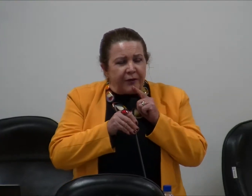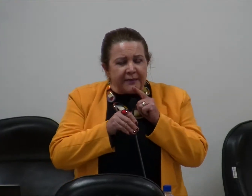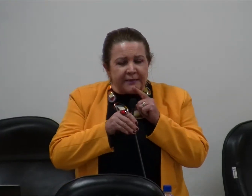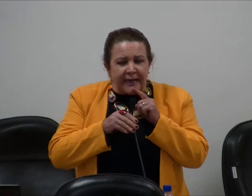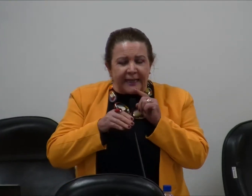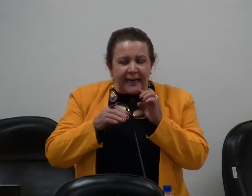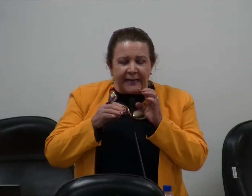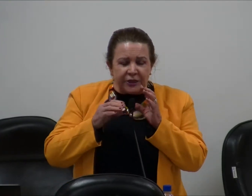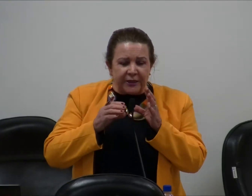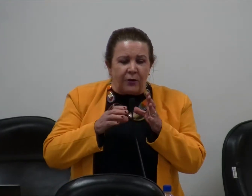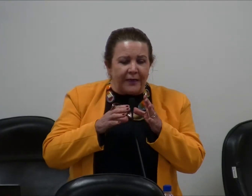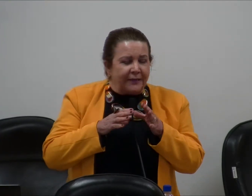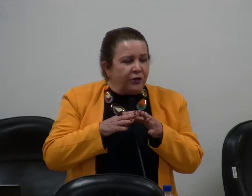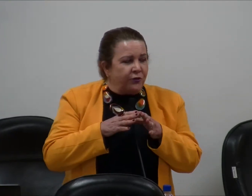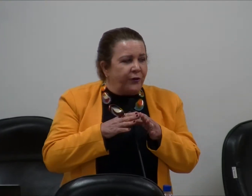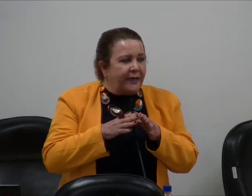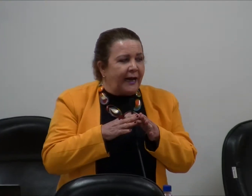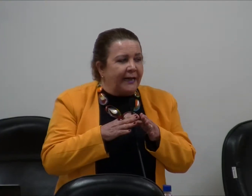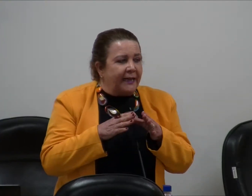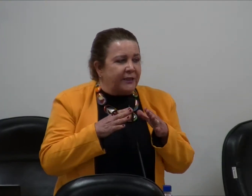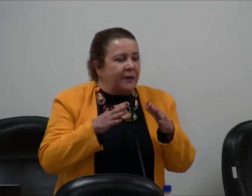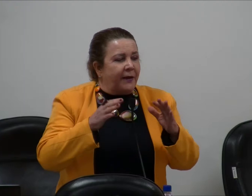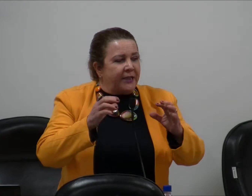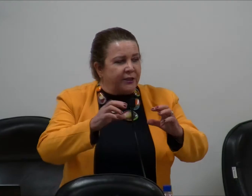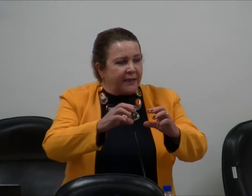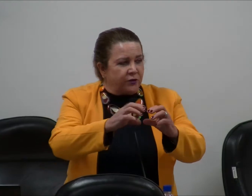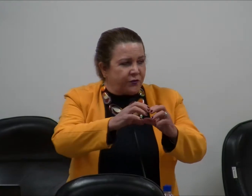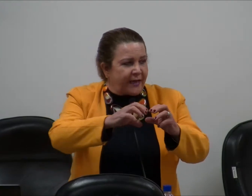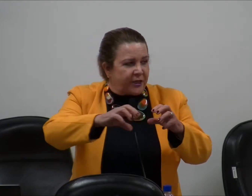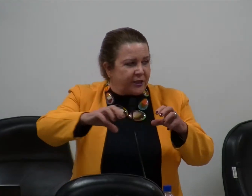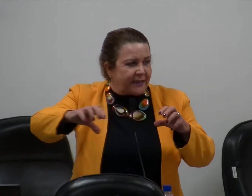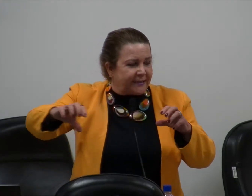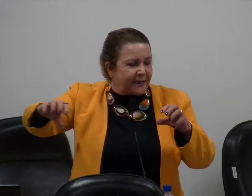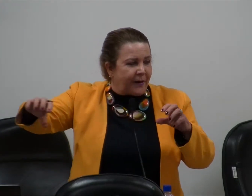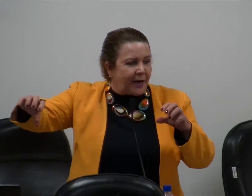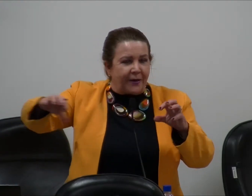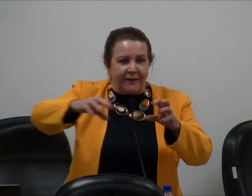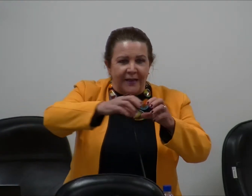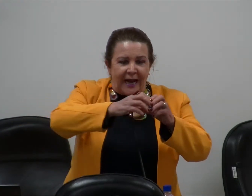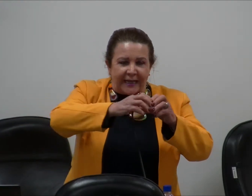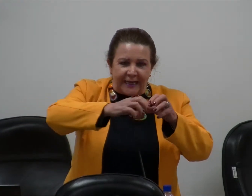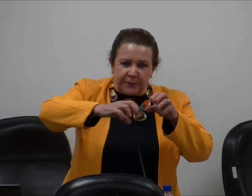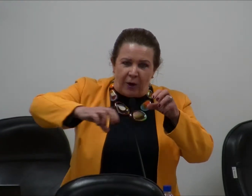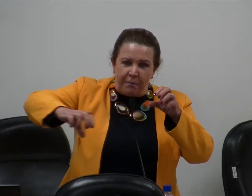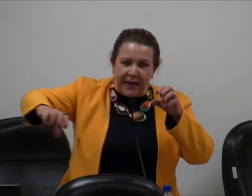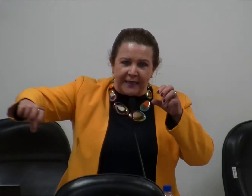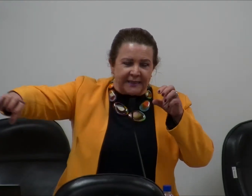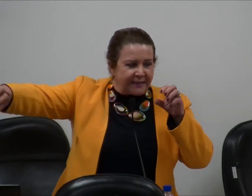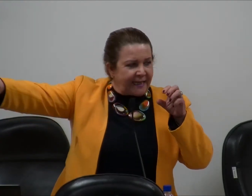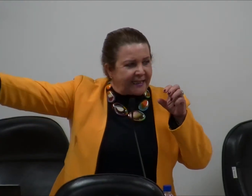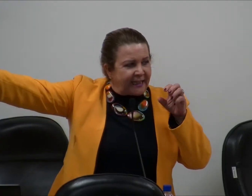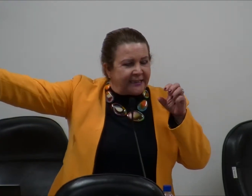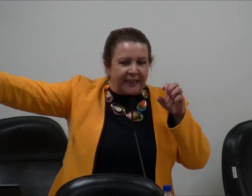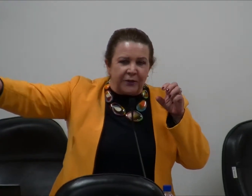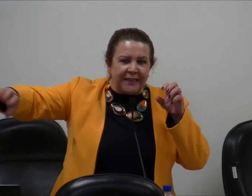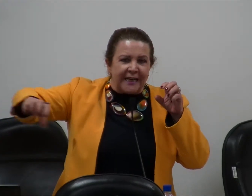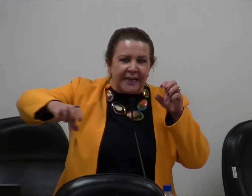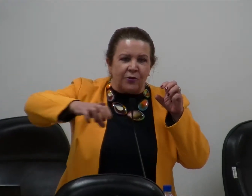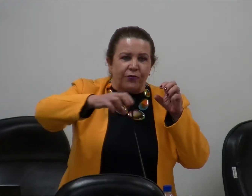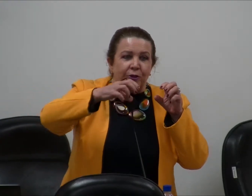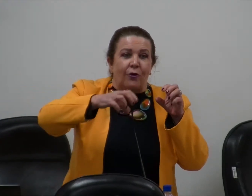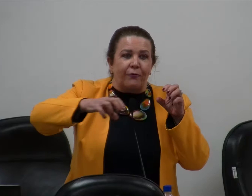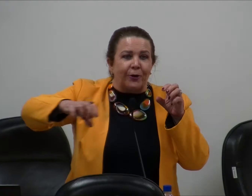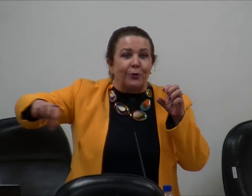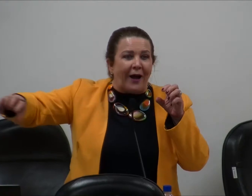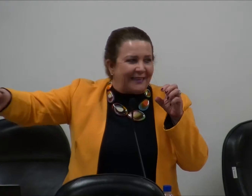que fez aquela região ali onde fica a Igreja Assembleia de Deus Verde, ali na Santa Bárbara, aquelas palmeiras que tem naquele canteiro